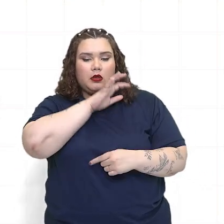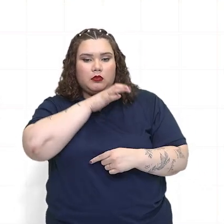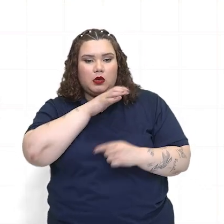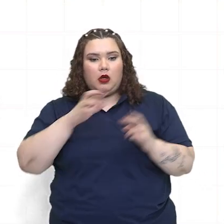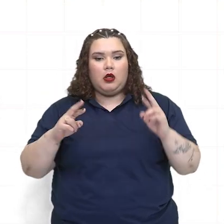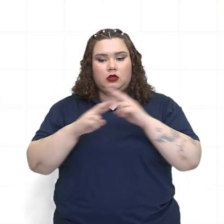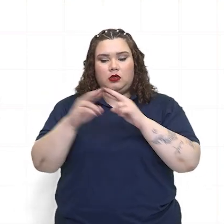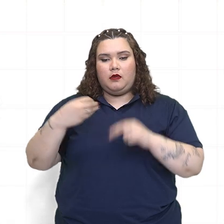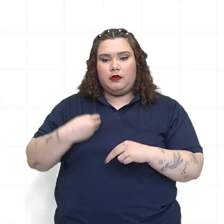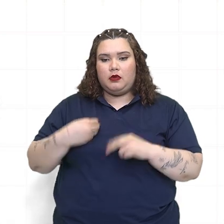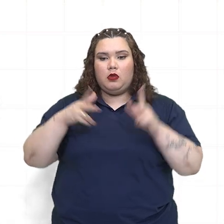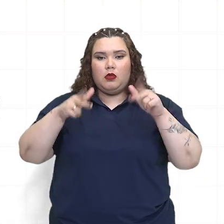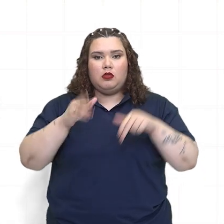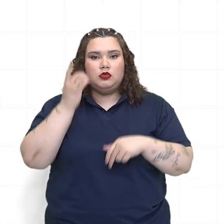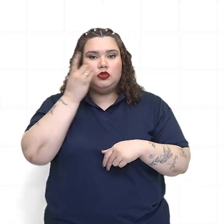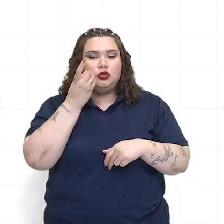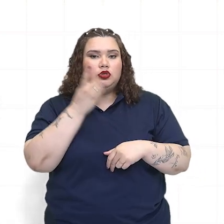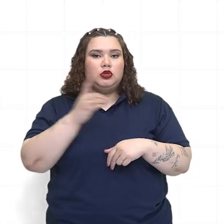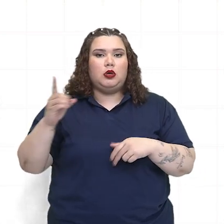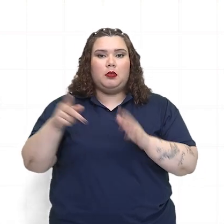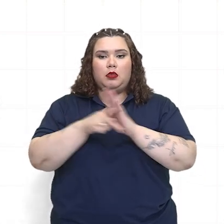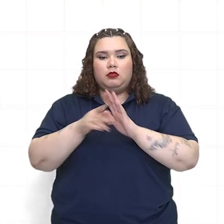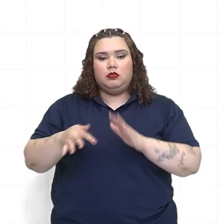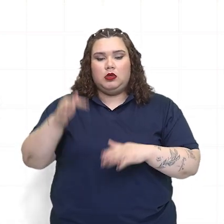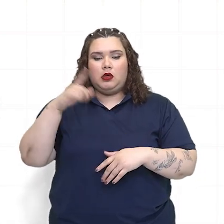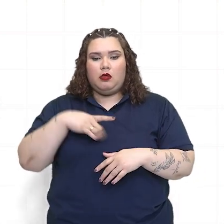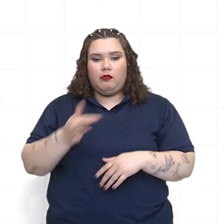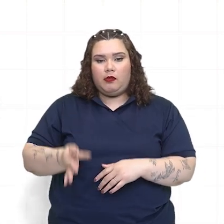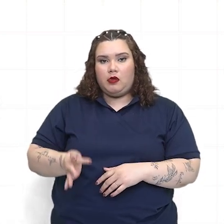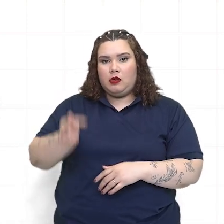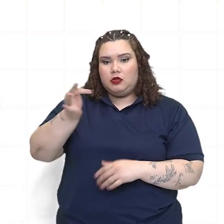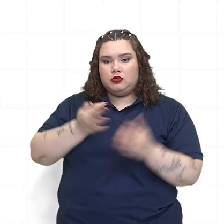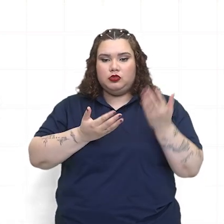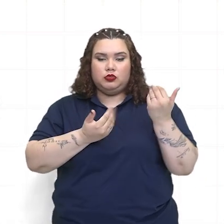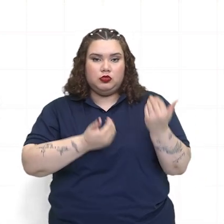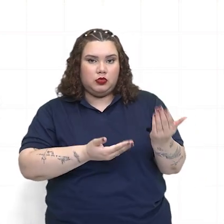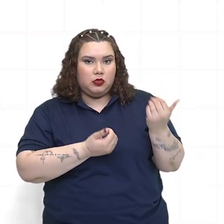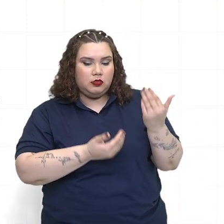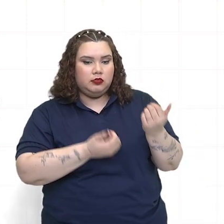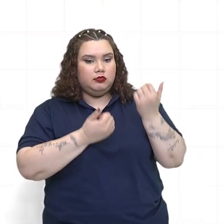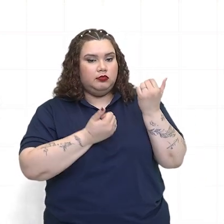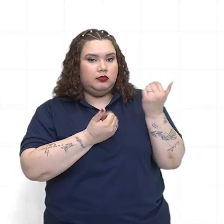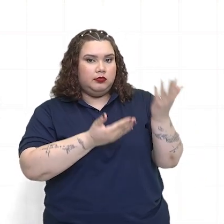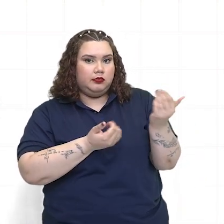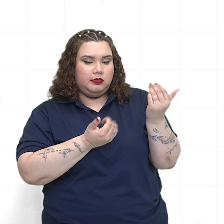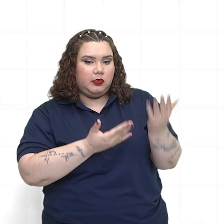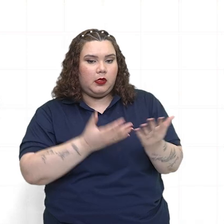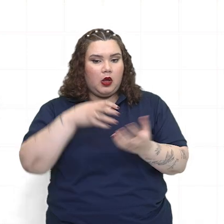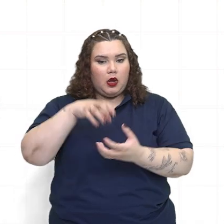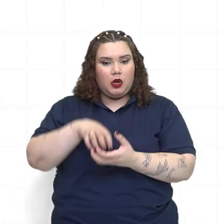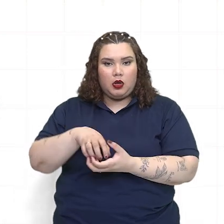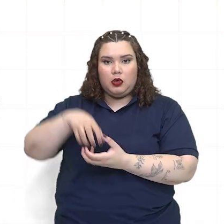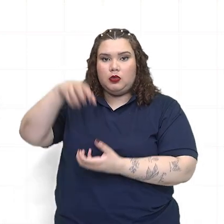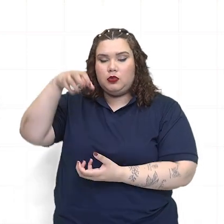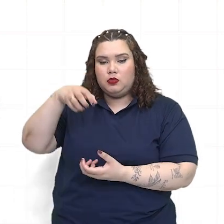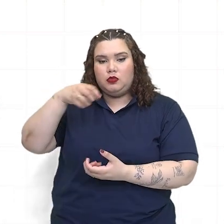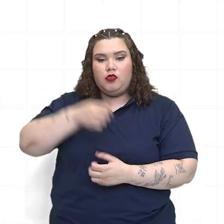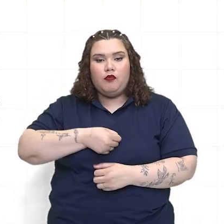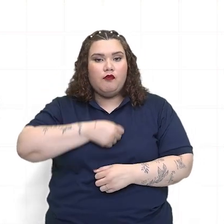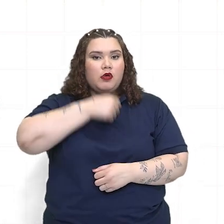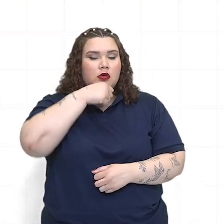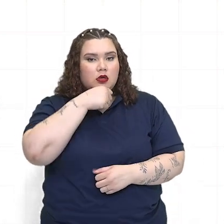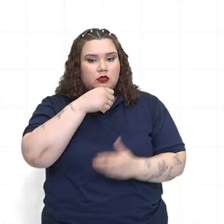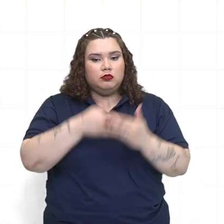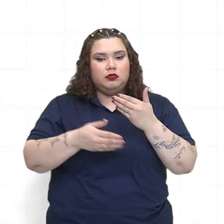como os dias da criação. Então, nós temos aí a infância, a adolescência, a juventude, a maturidade,